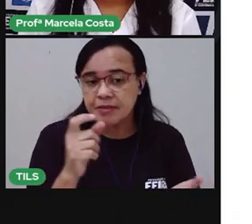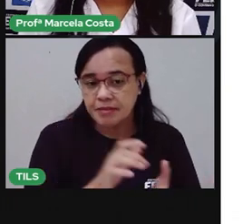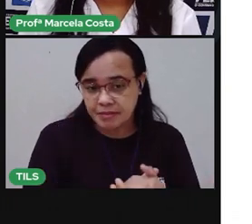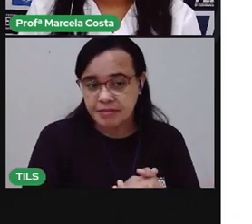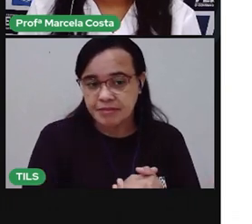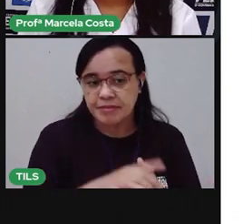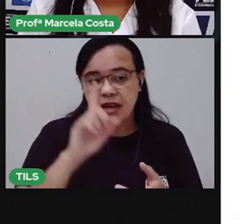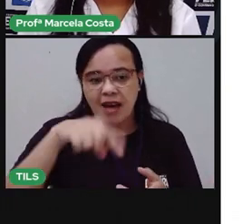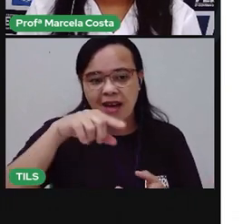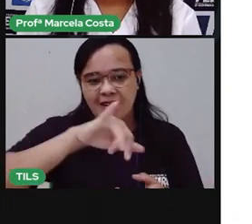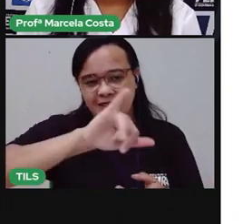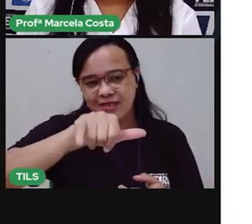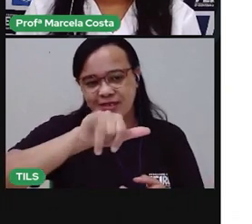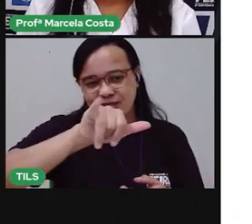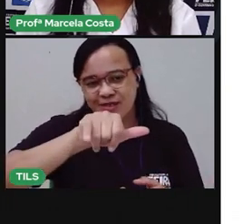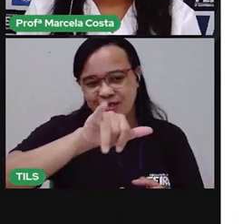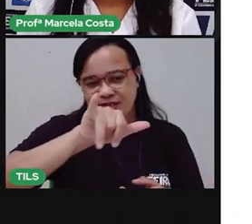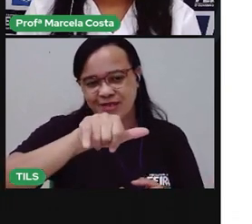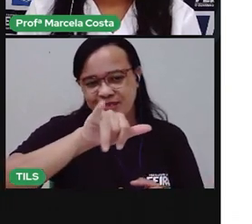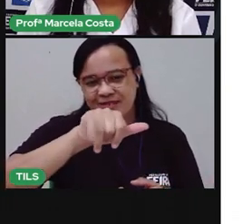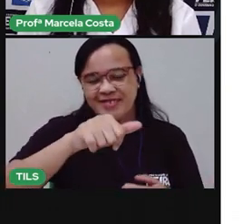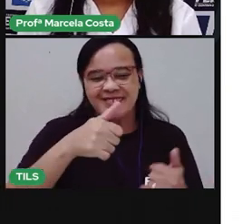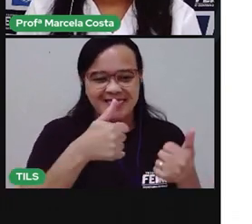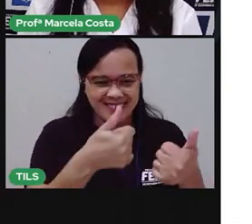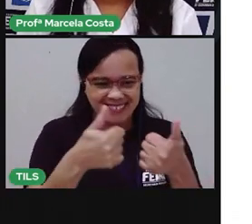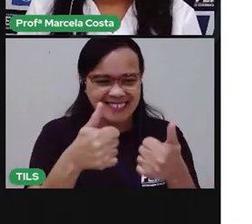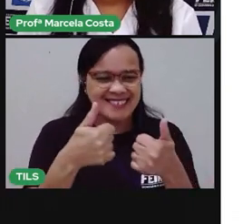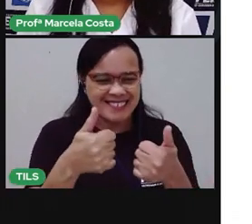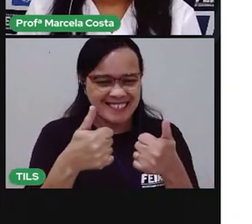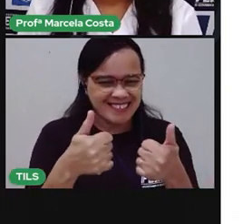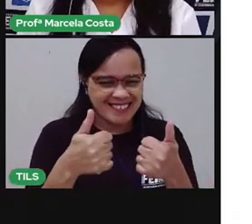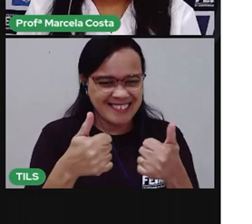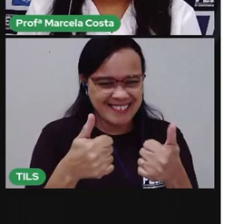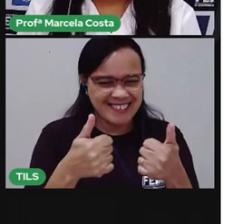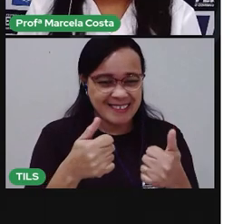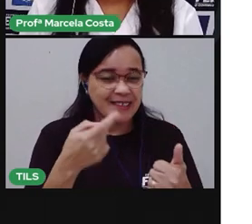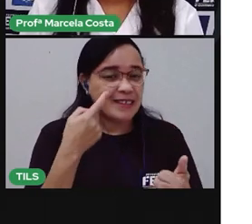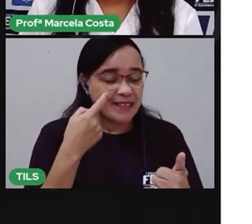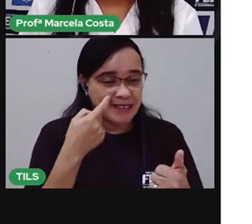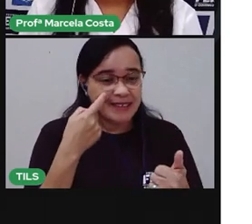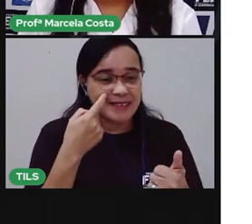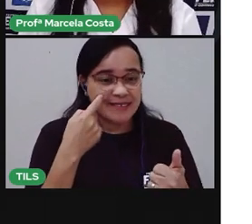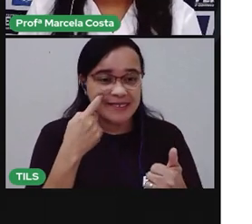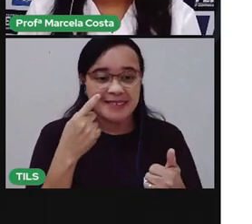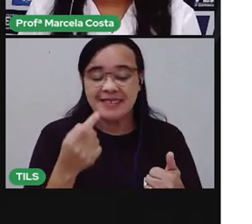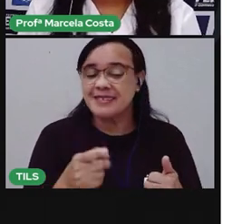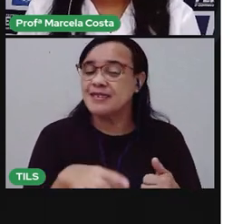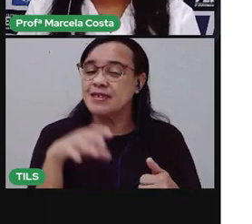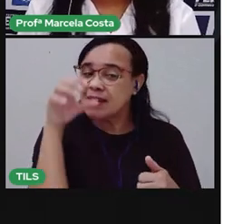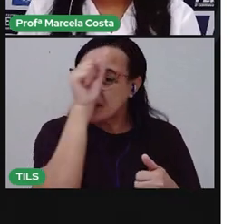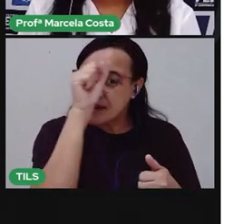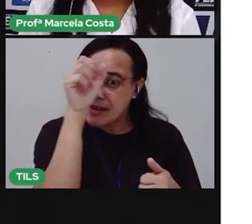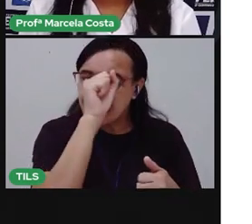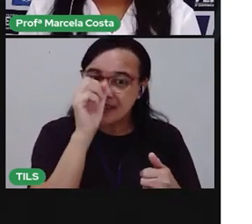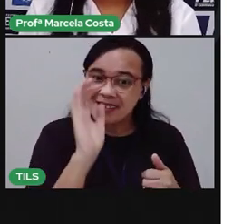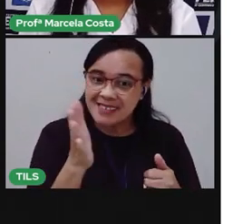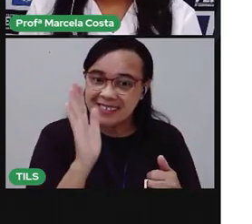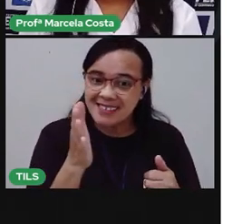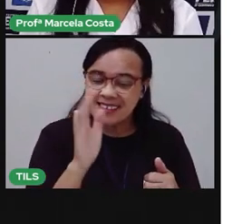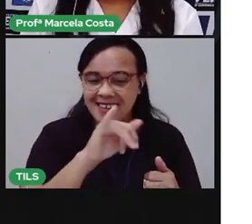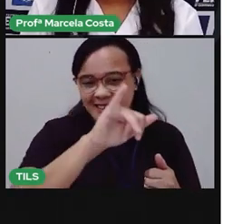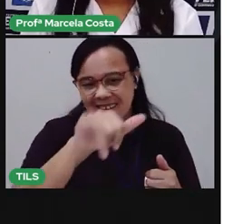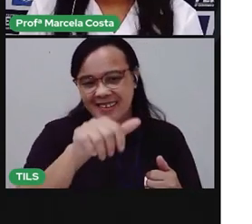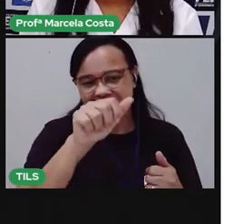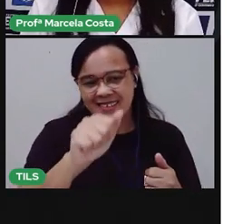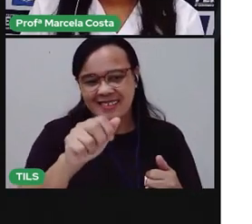o J muito bem Tô vendo que você já pegou o jeito já sabe como é que faz a tarefa